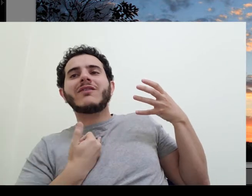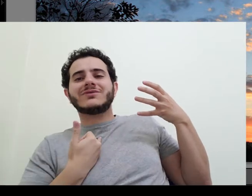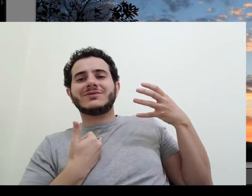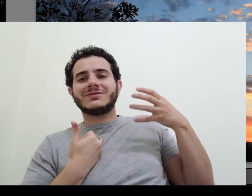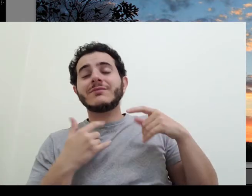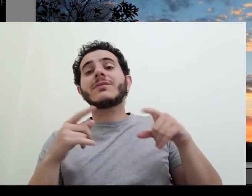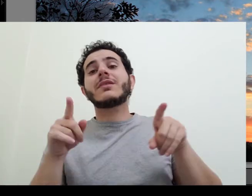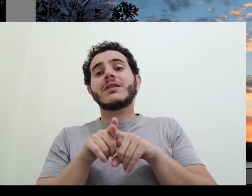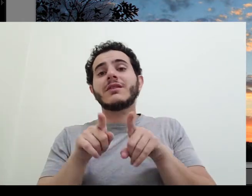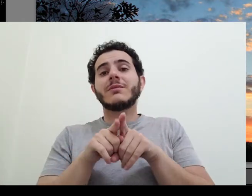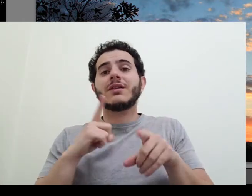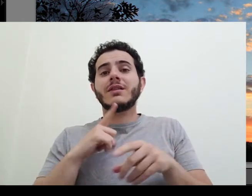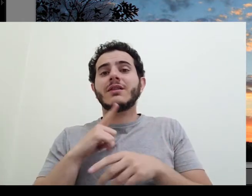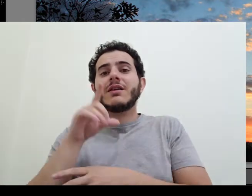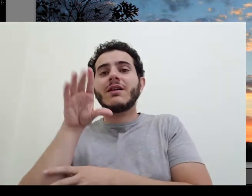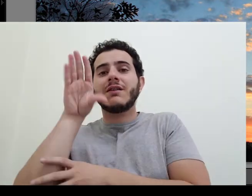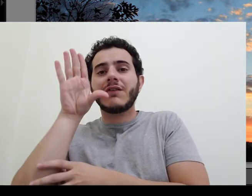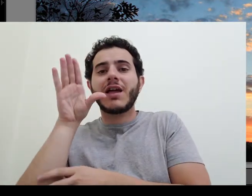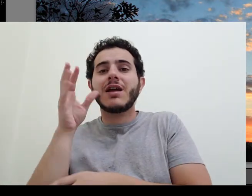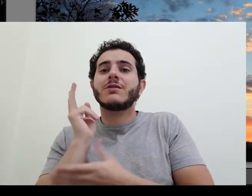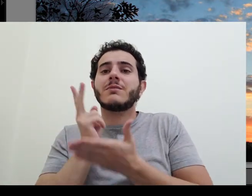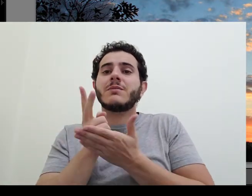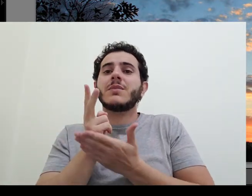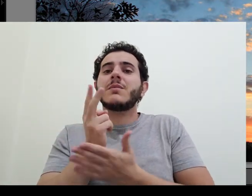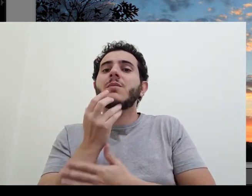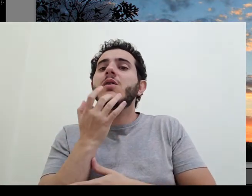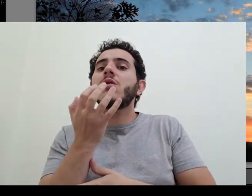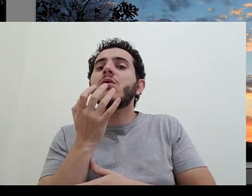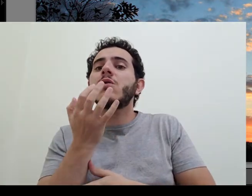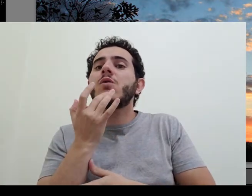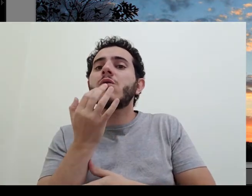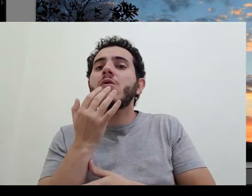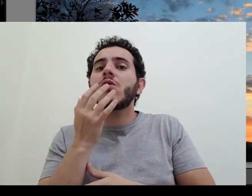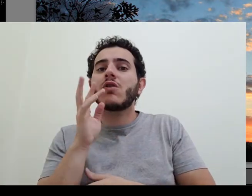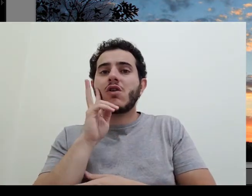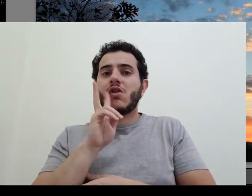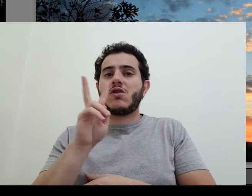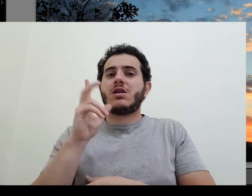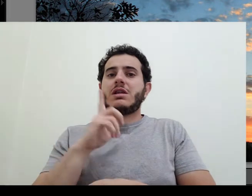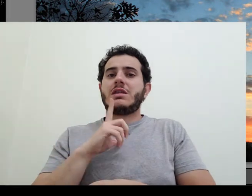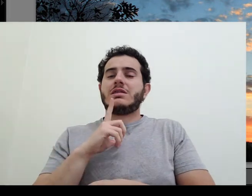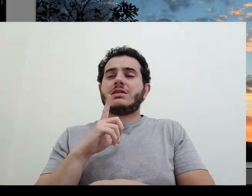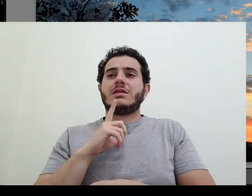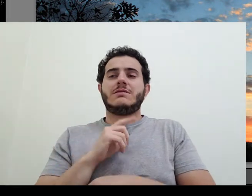luz de flash, que tem a mesma temperatura de cor, ó, 5500 Kelvin,